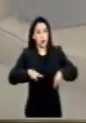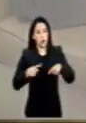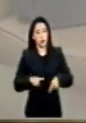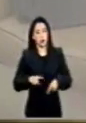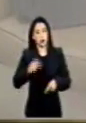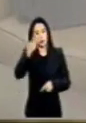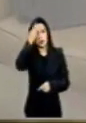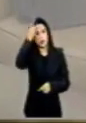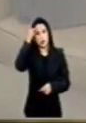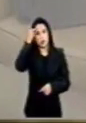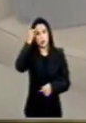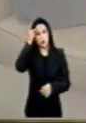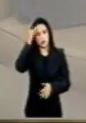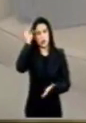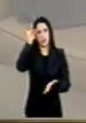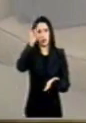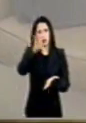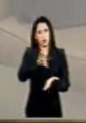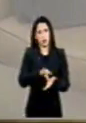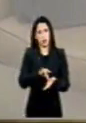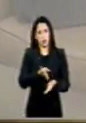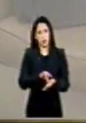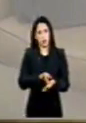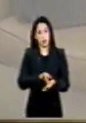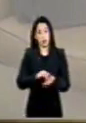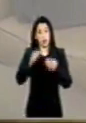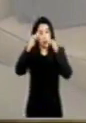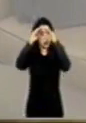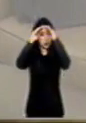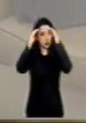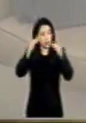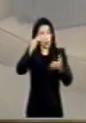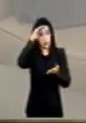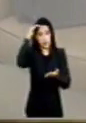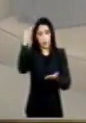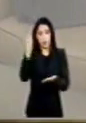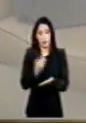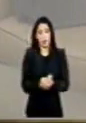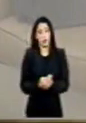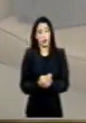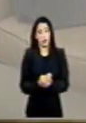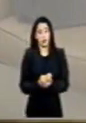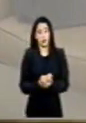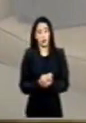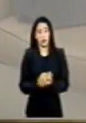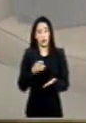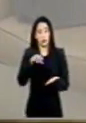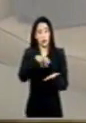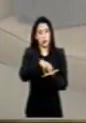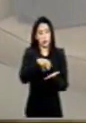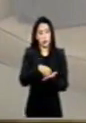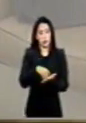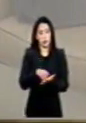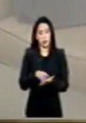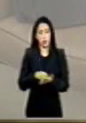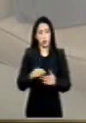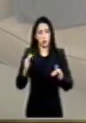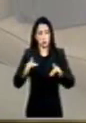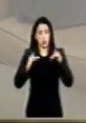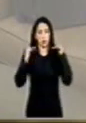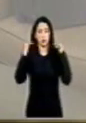íntegros, a mando do Estado, defendendo as instituições, os órgãos de cúpula desse país e a